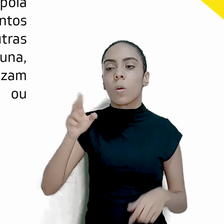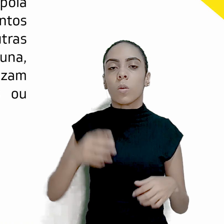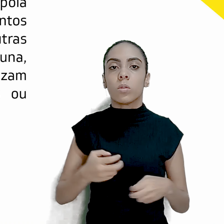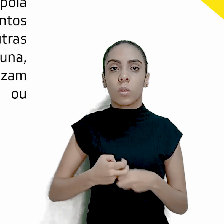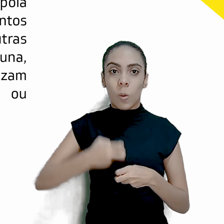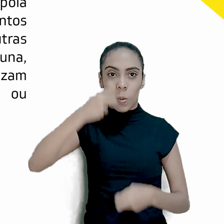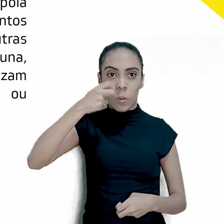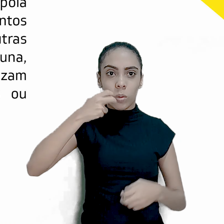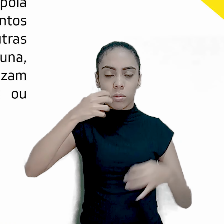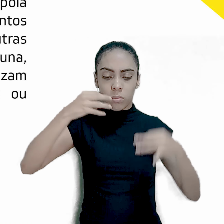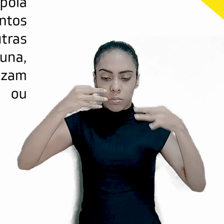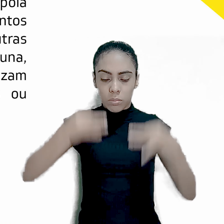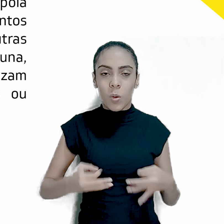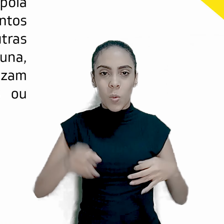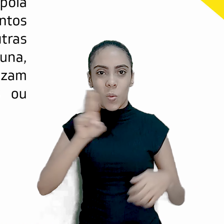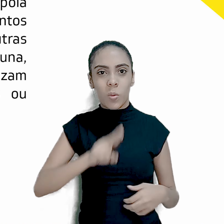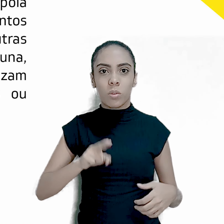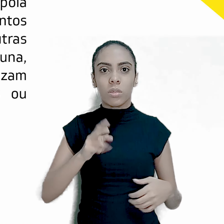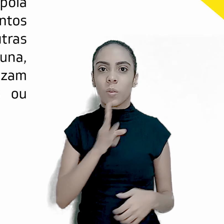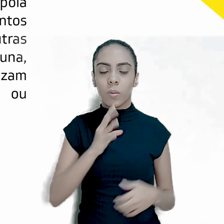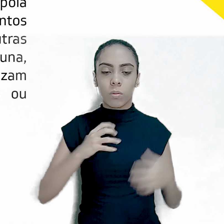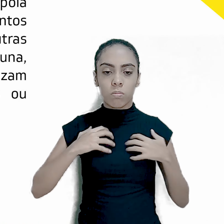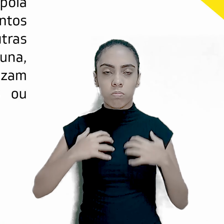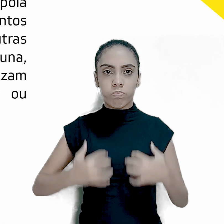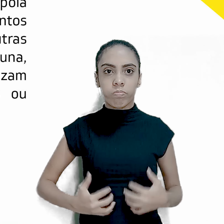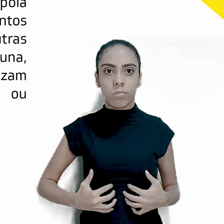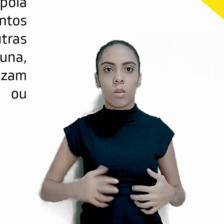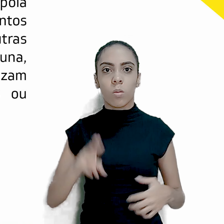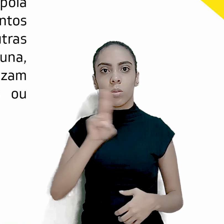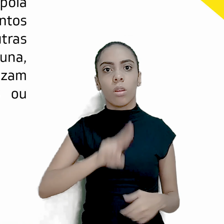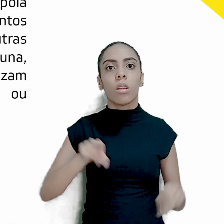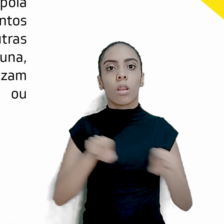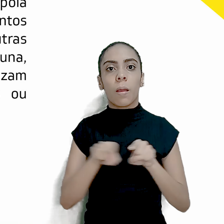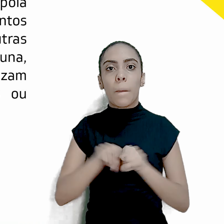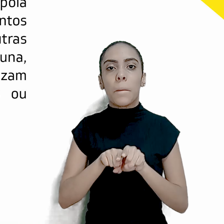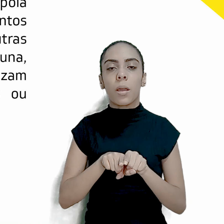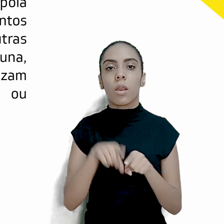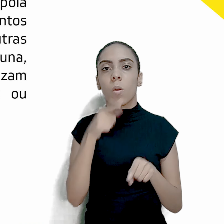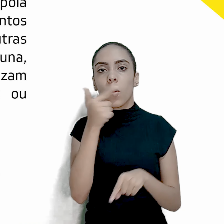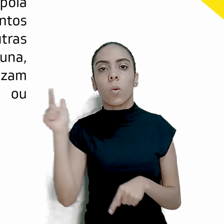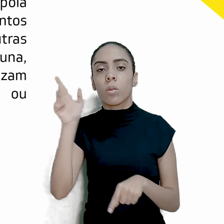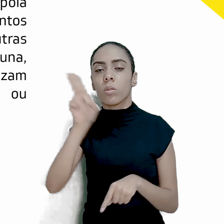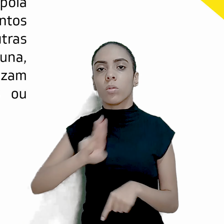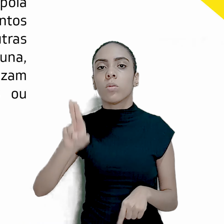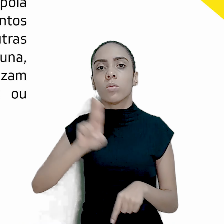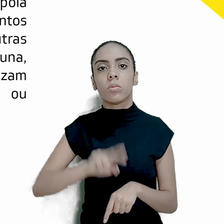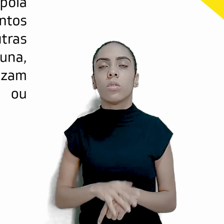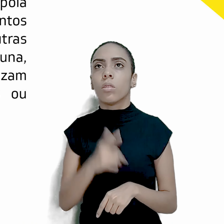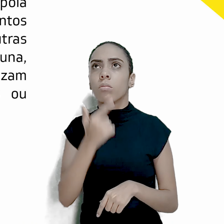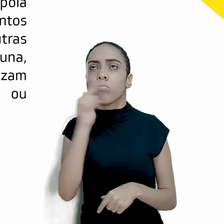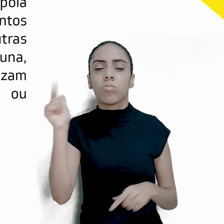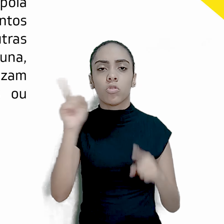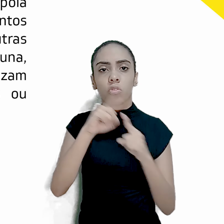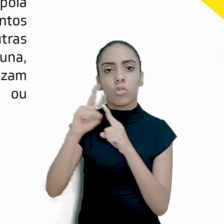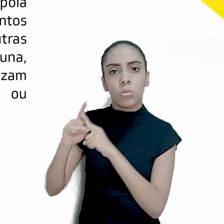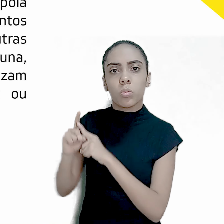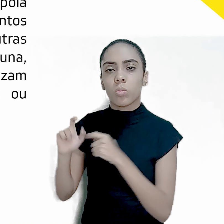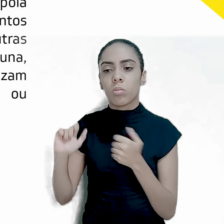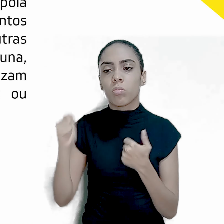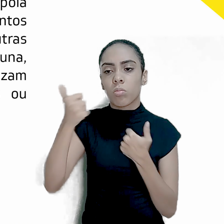utilizam aparelhos corretivos na coluna, pernas ou braços Há pessoas que utilizam outras possibilidades de